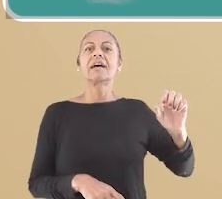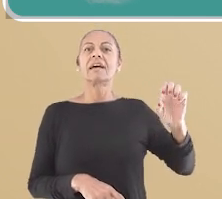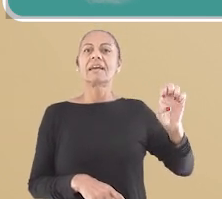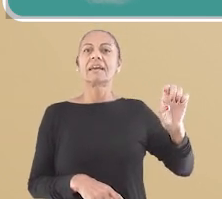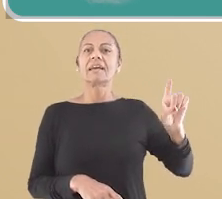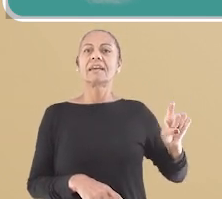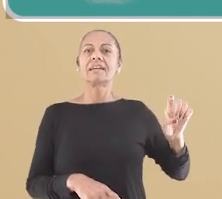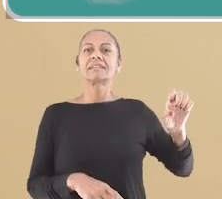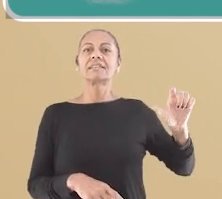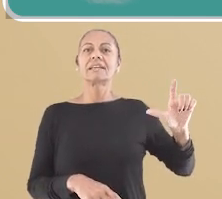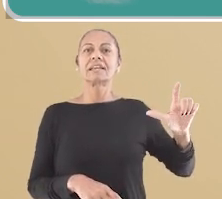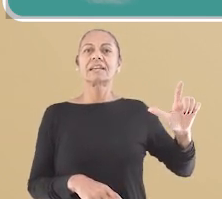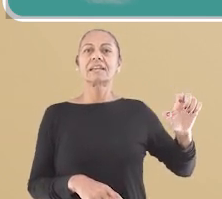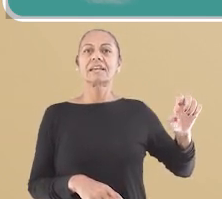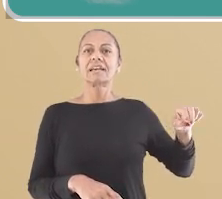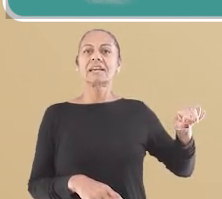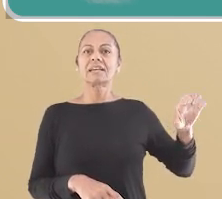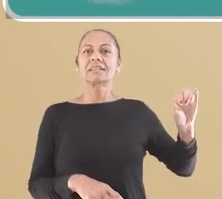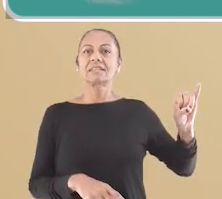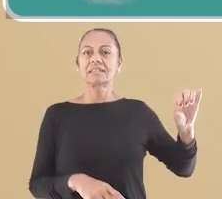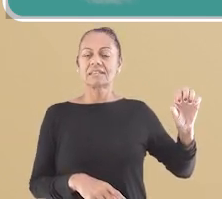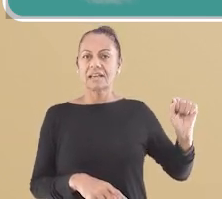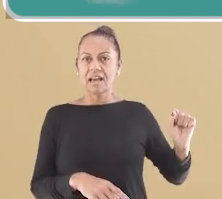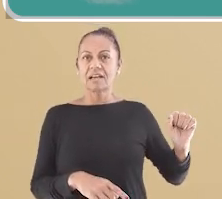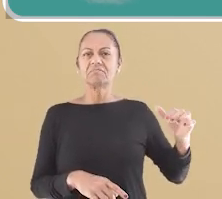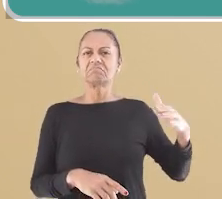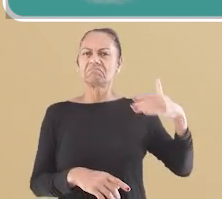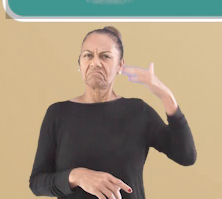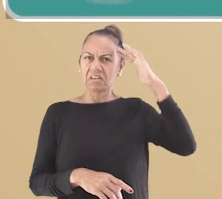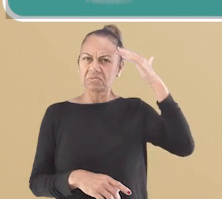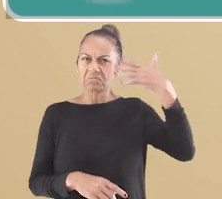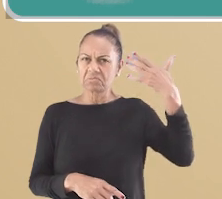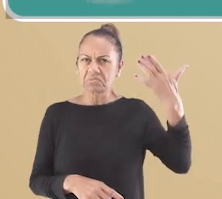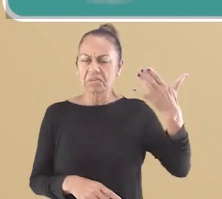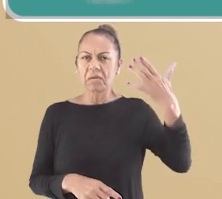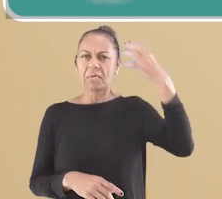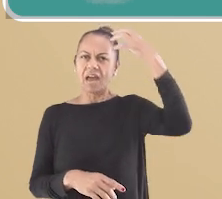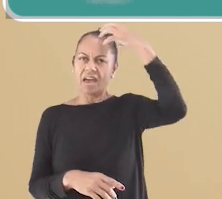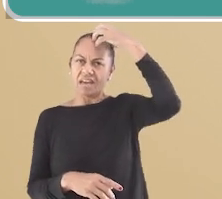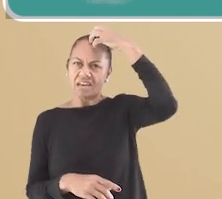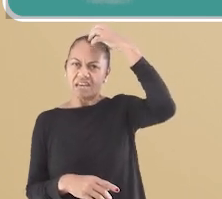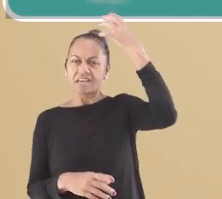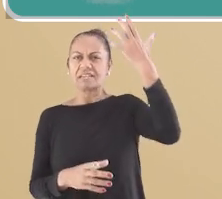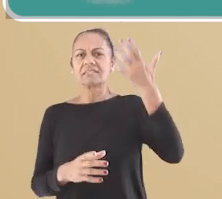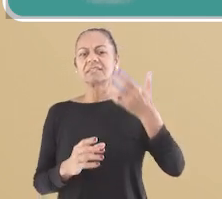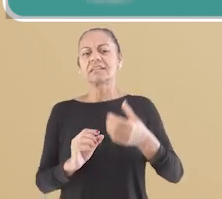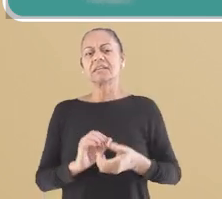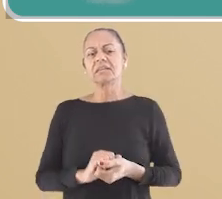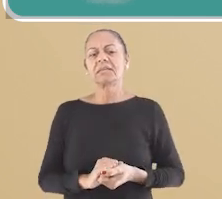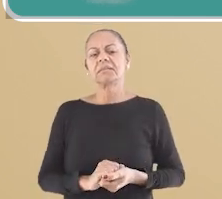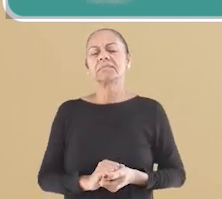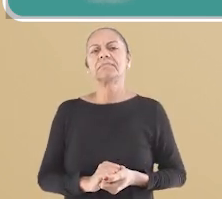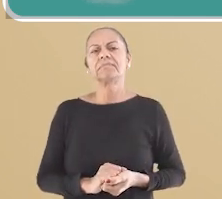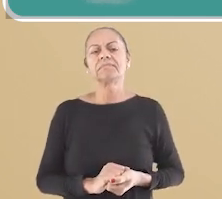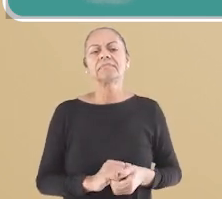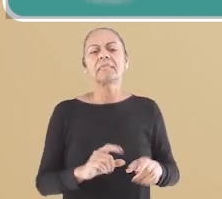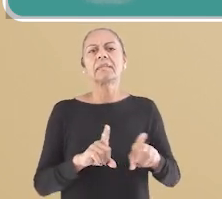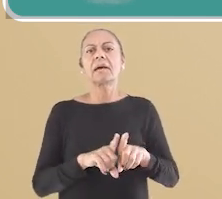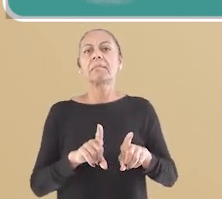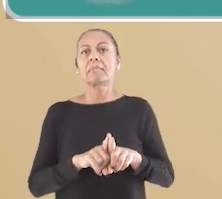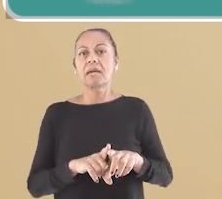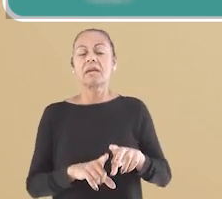altas autoridades do governo e oficiais das Forças Armadas. Temos o Vossa Majestade para reis,